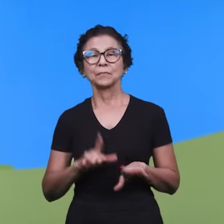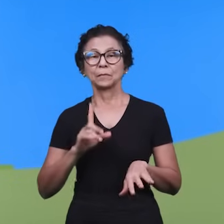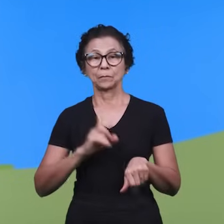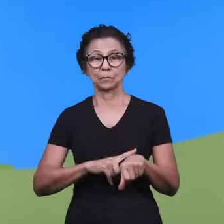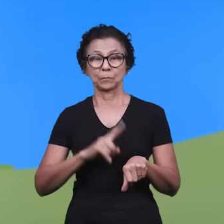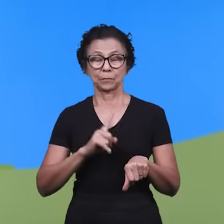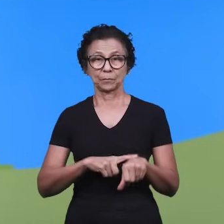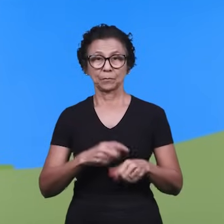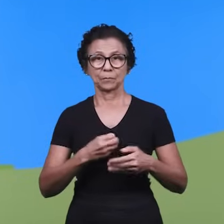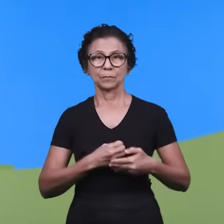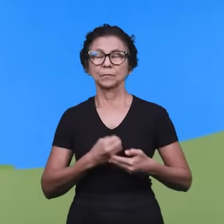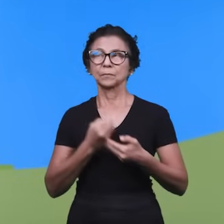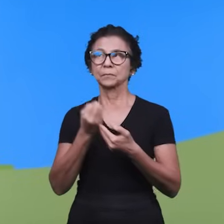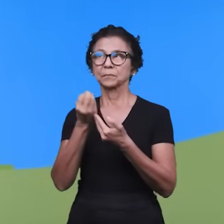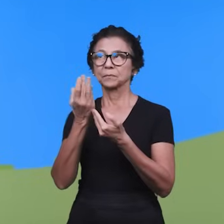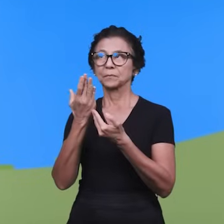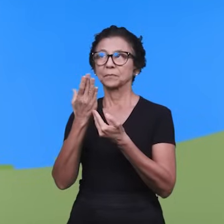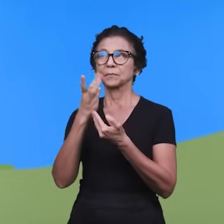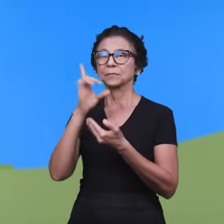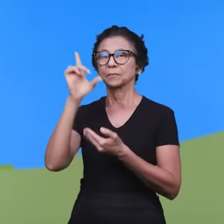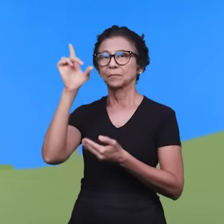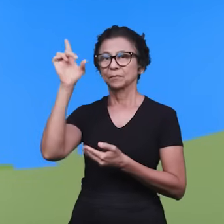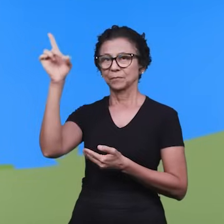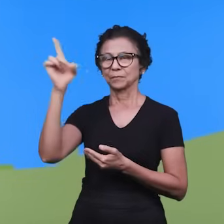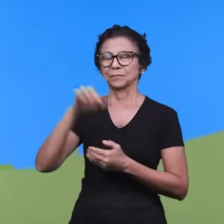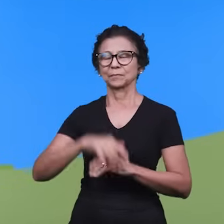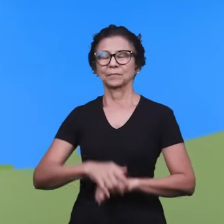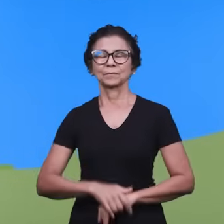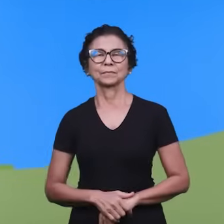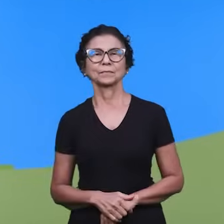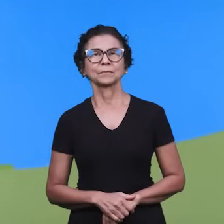a sua vida diante de Deus